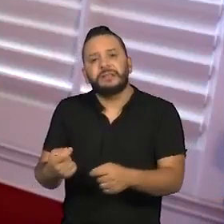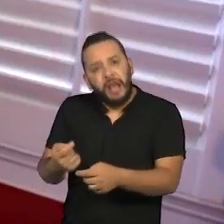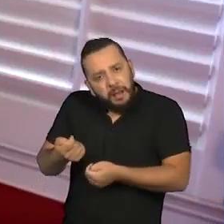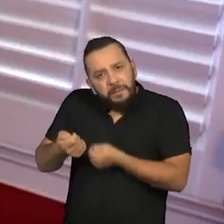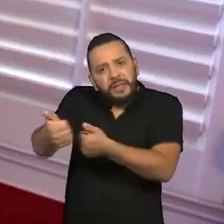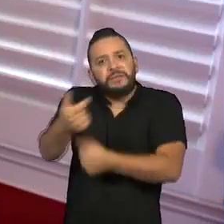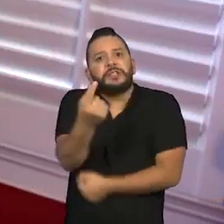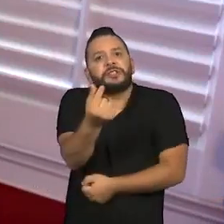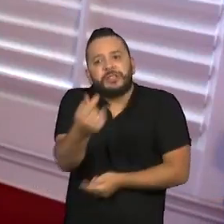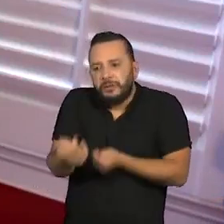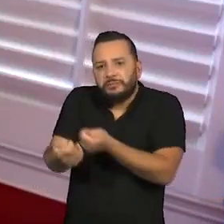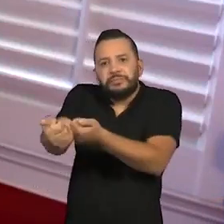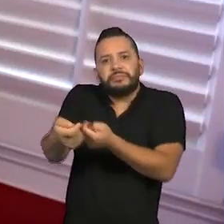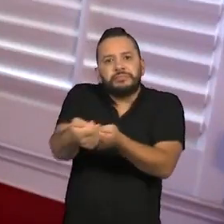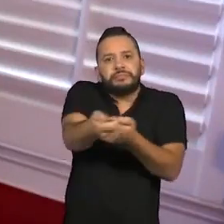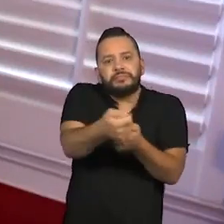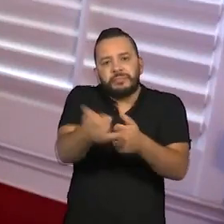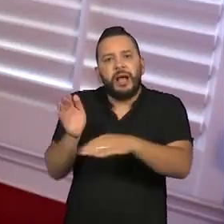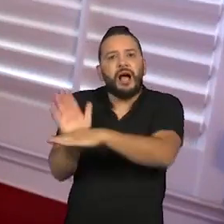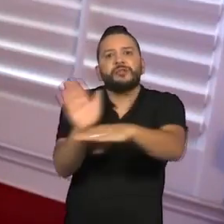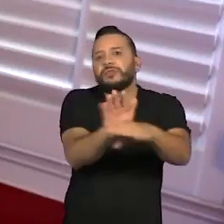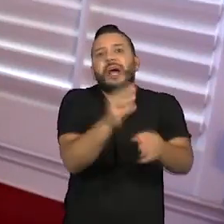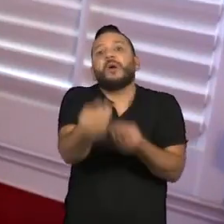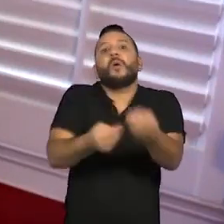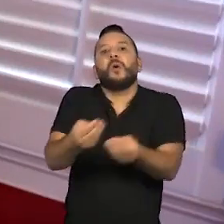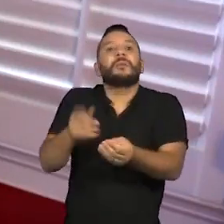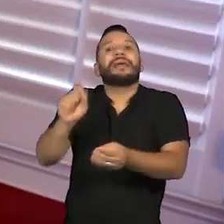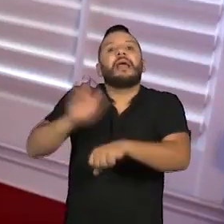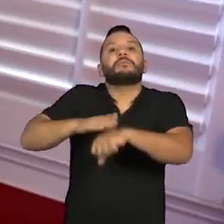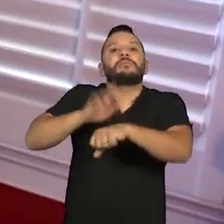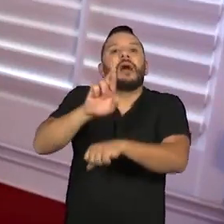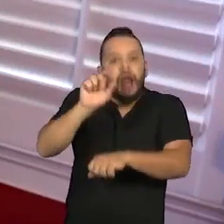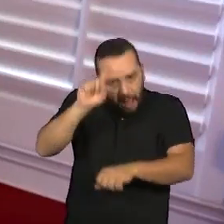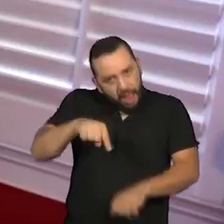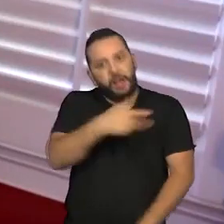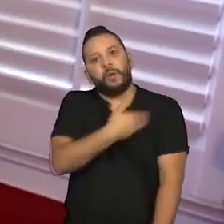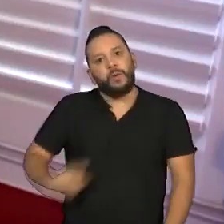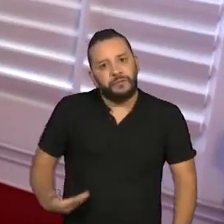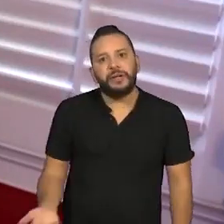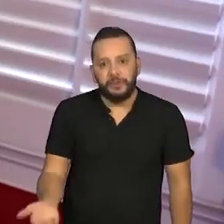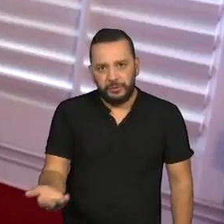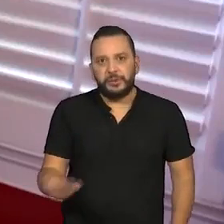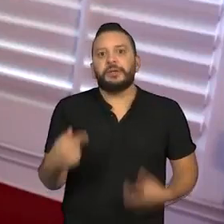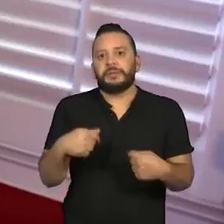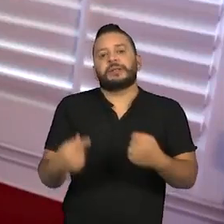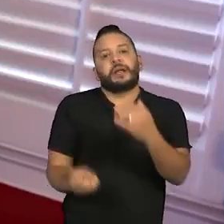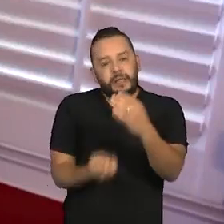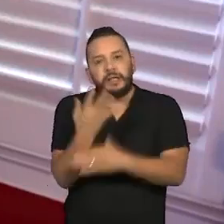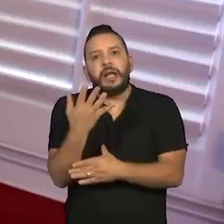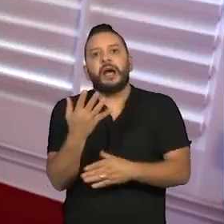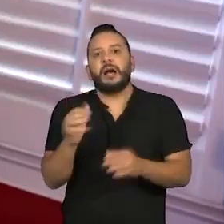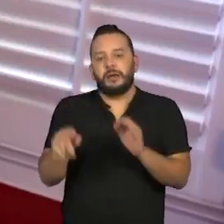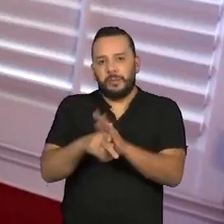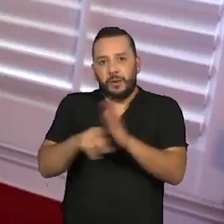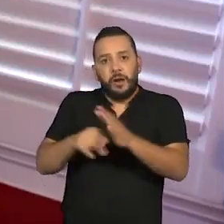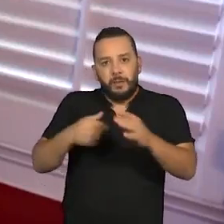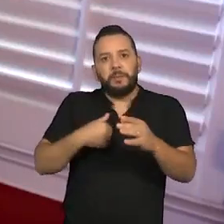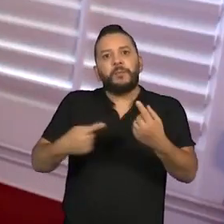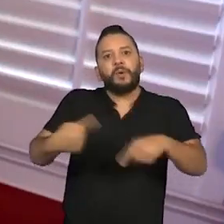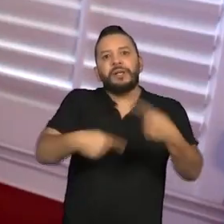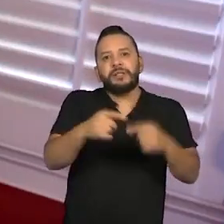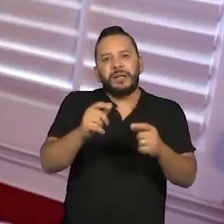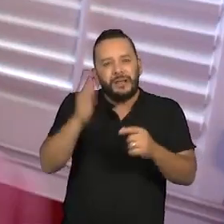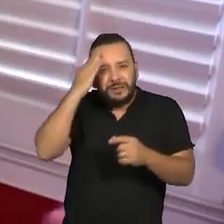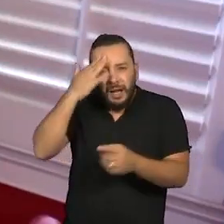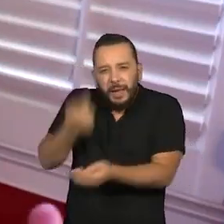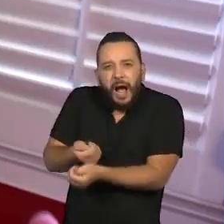sustentação, e essa sustentação só pode vir do governo. Daí as propostas de renda básica, por isso a gente fez o auxílio emergencial no